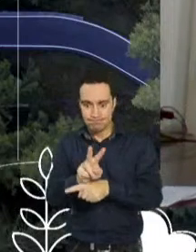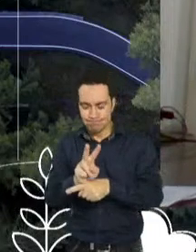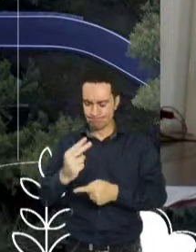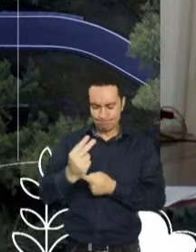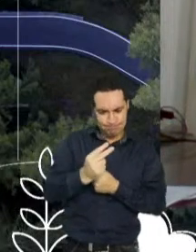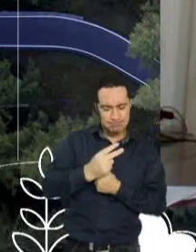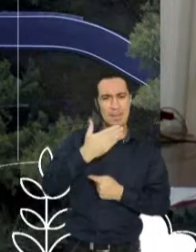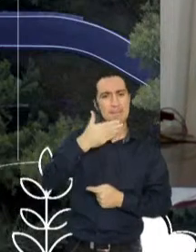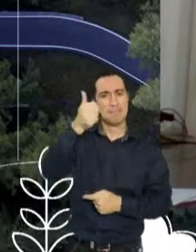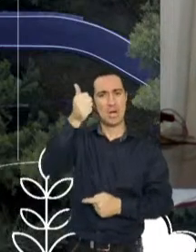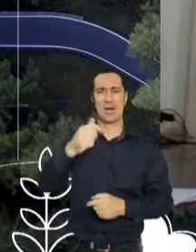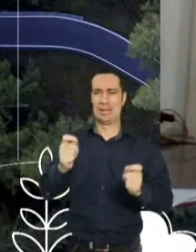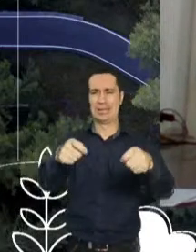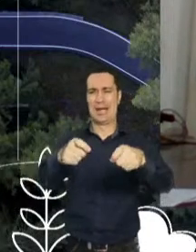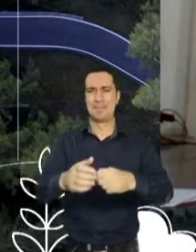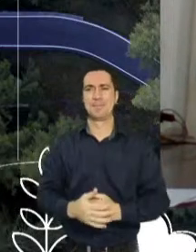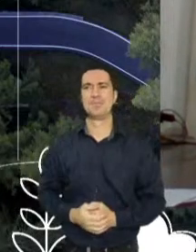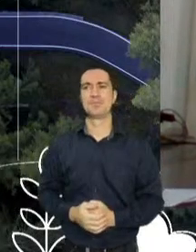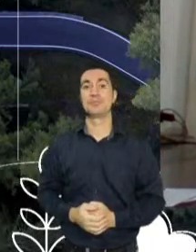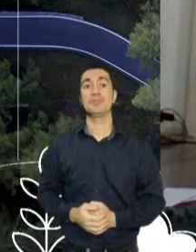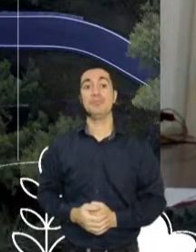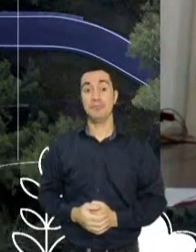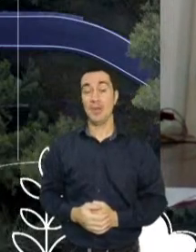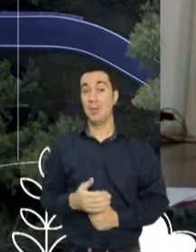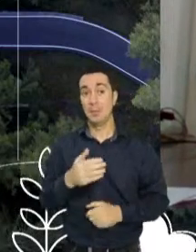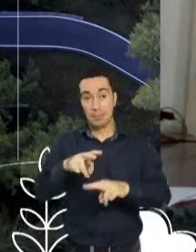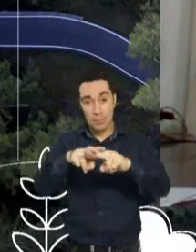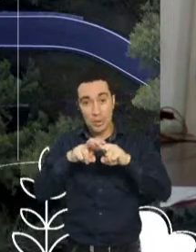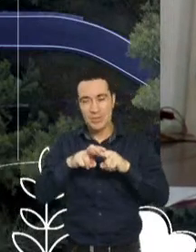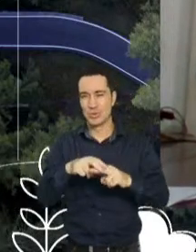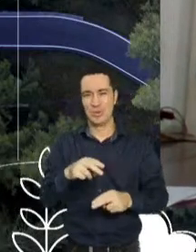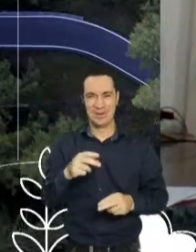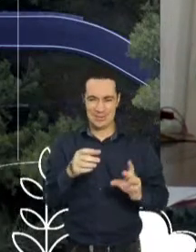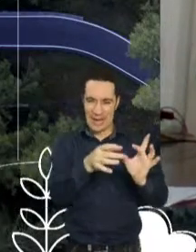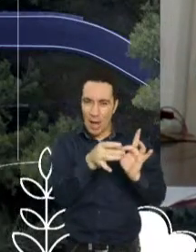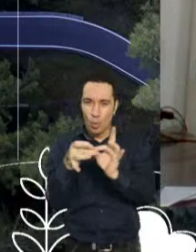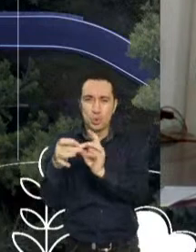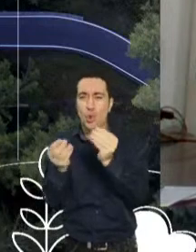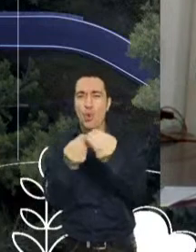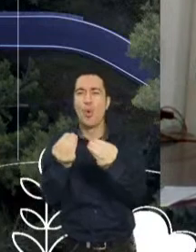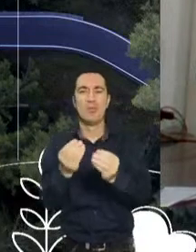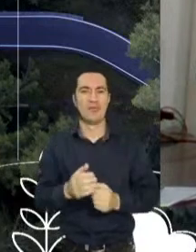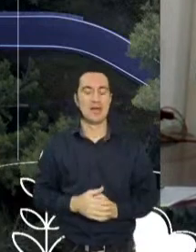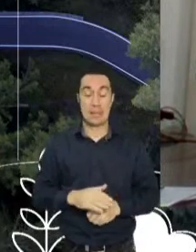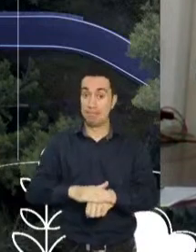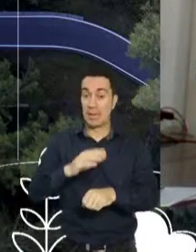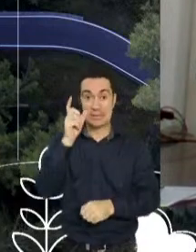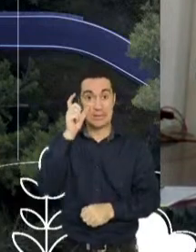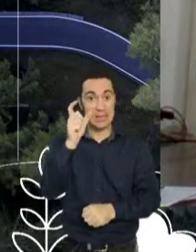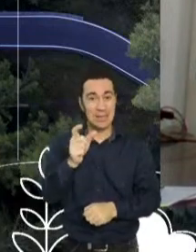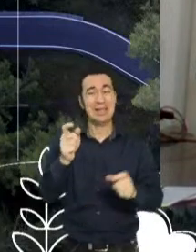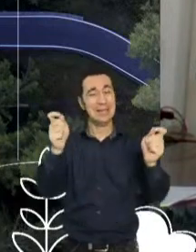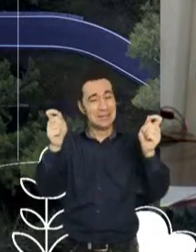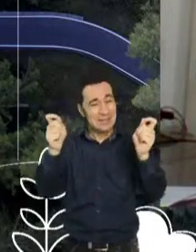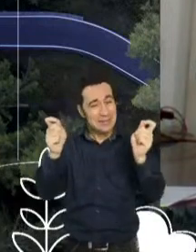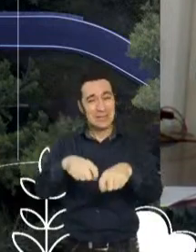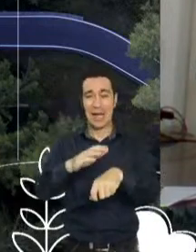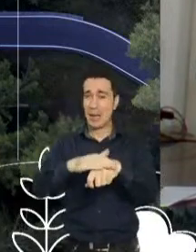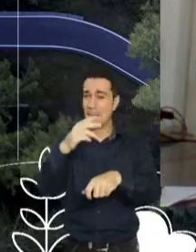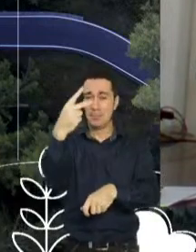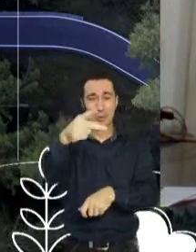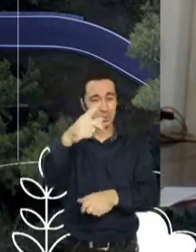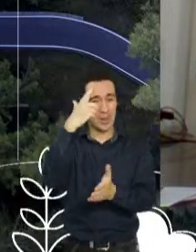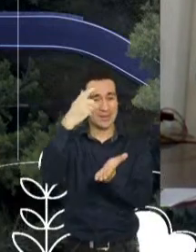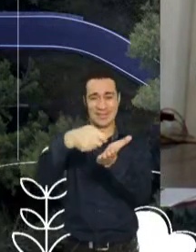com evidências máximas. Portanto, e uma parte desse recurso, e isso que é mais interessante, você pode precificar esses